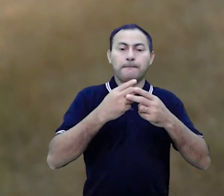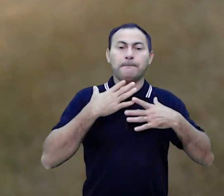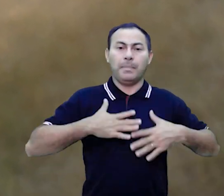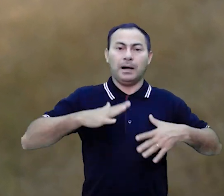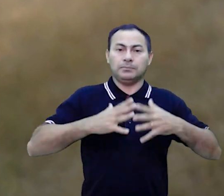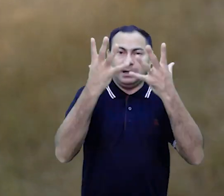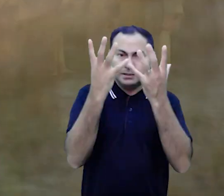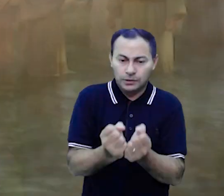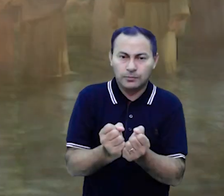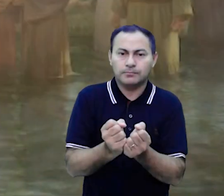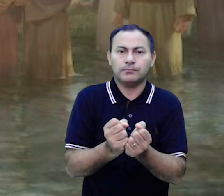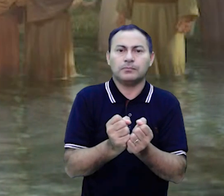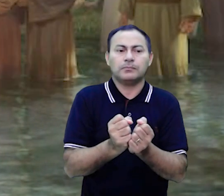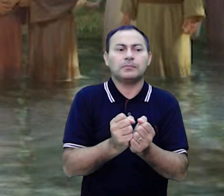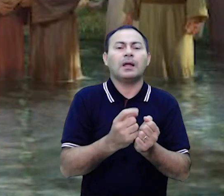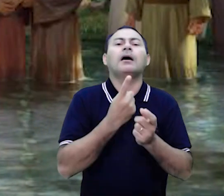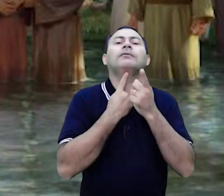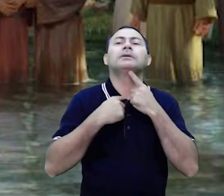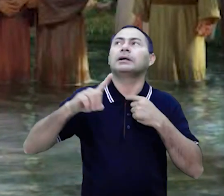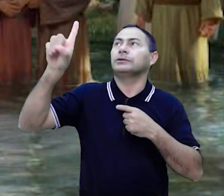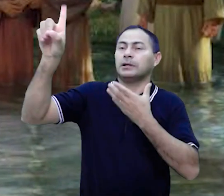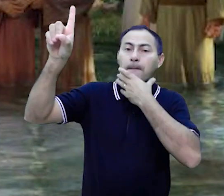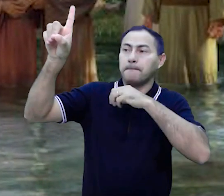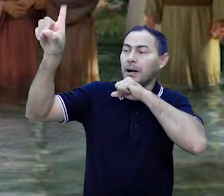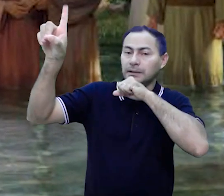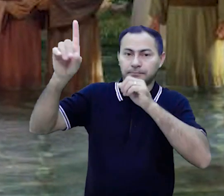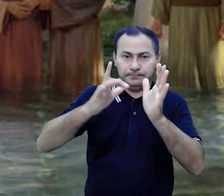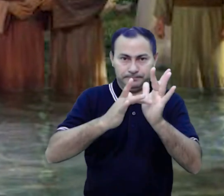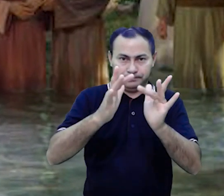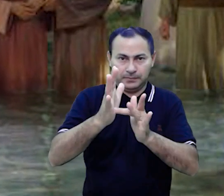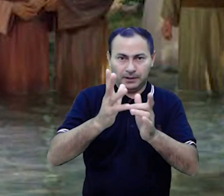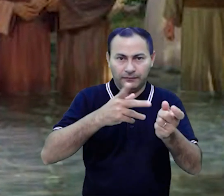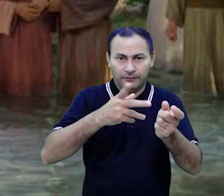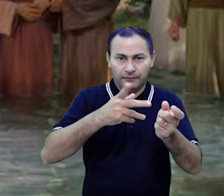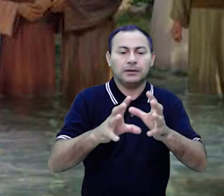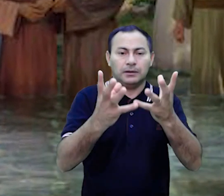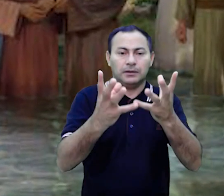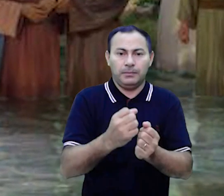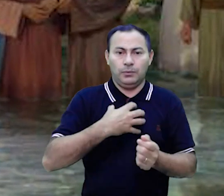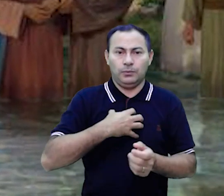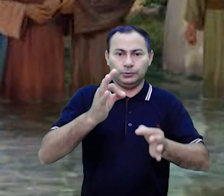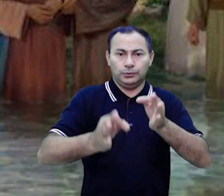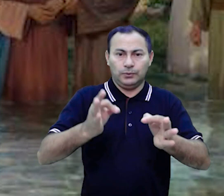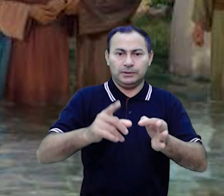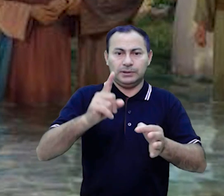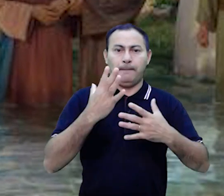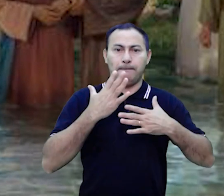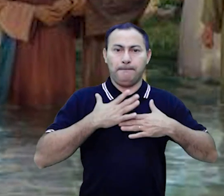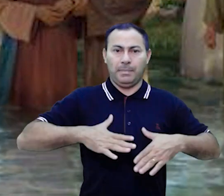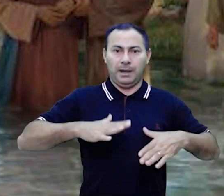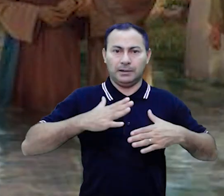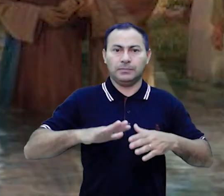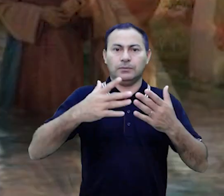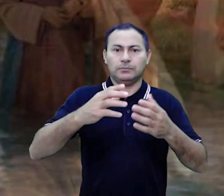tornou manso porque aceitou completamente o jugo da vontade do Pai. Jesus nos disse, tomai o meu jugo e